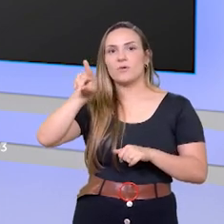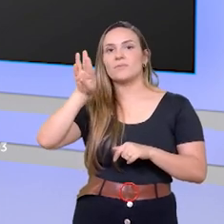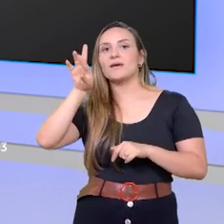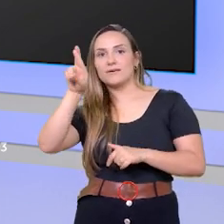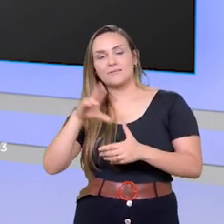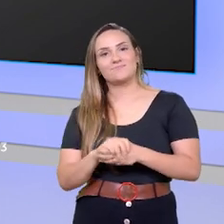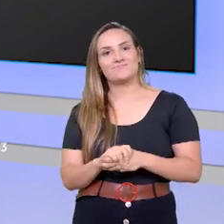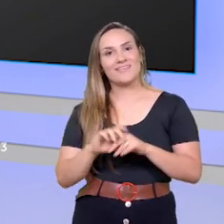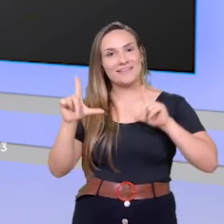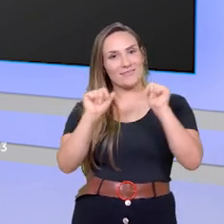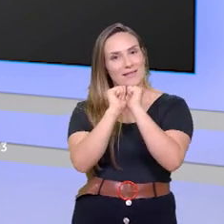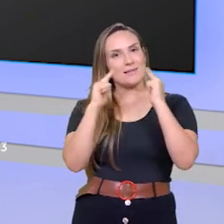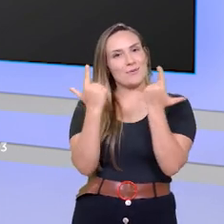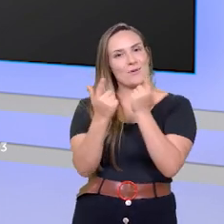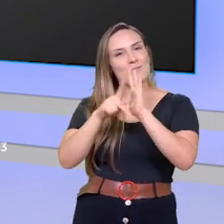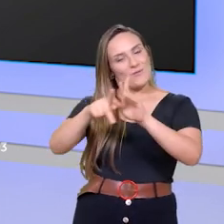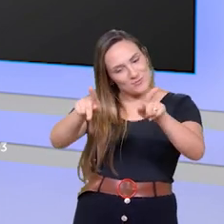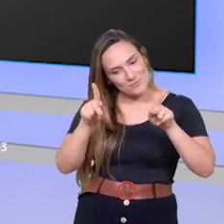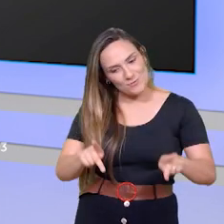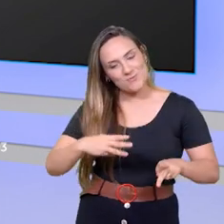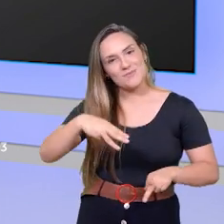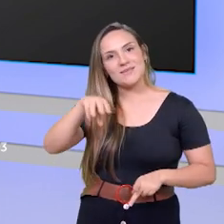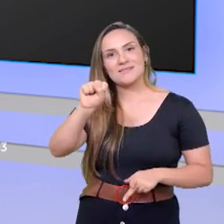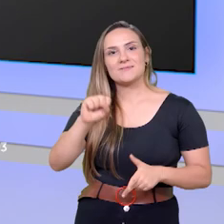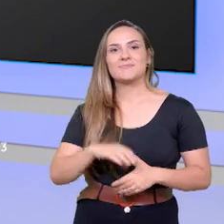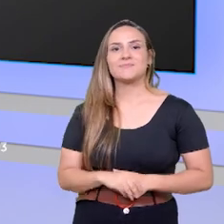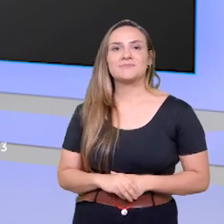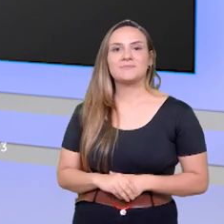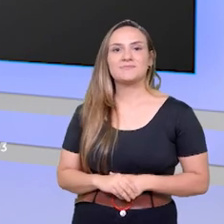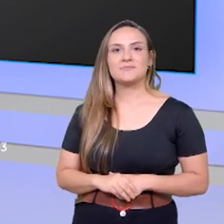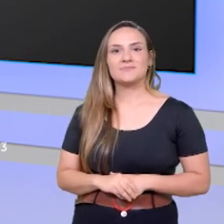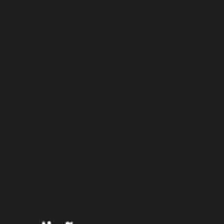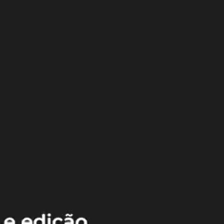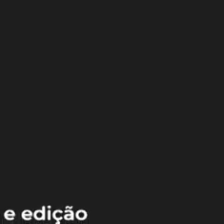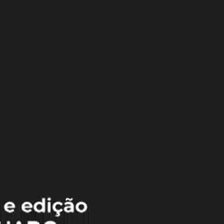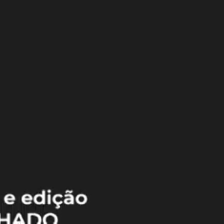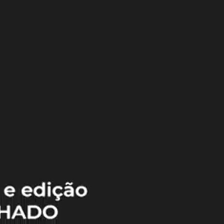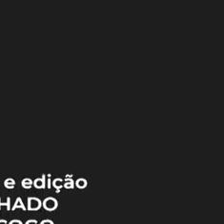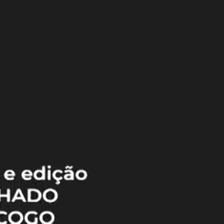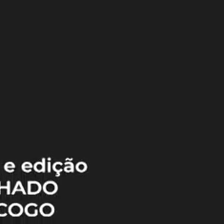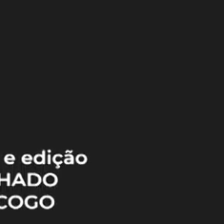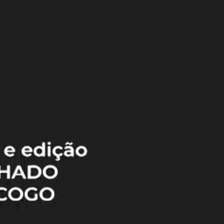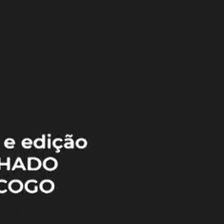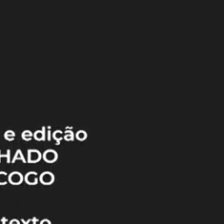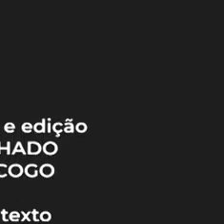al.ms.gov.br TV a Lemes a TV da gente de MS